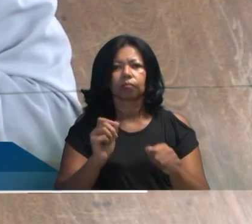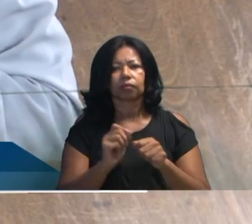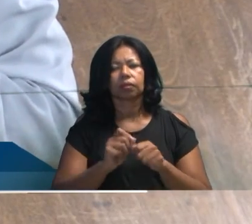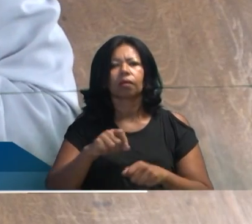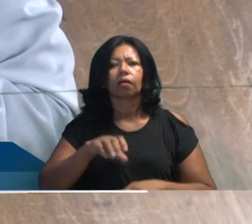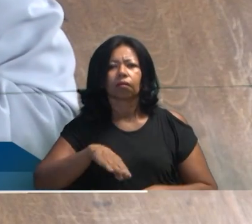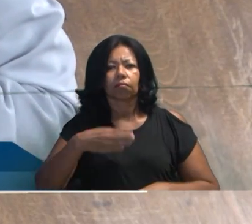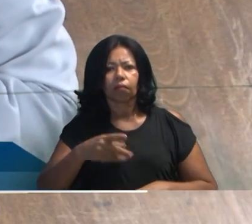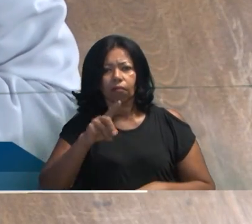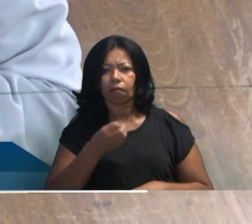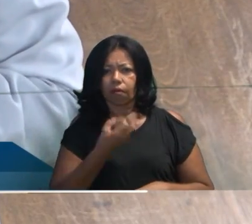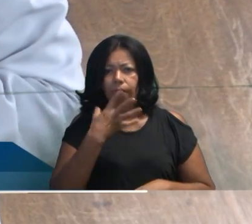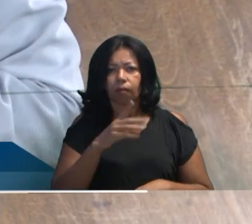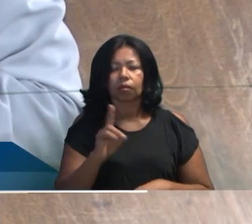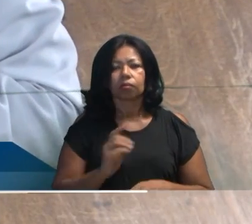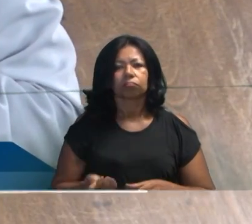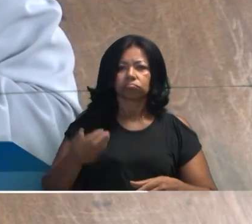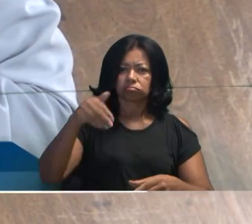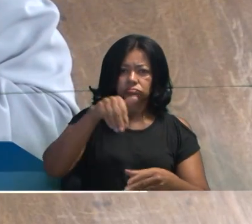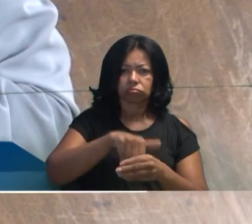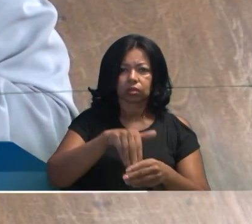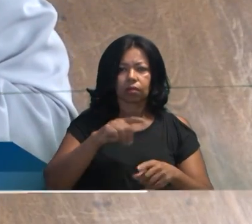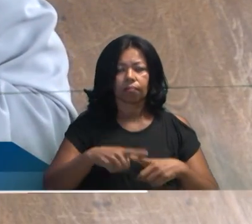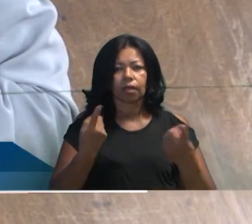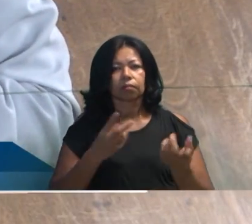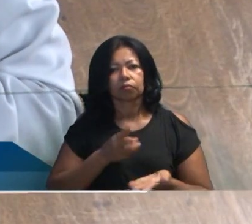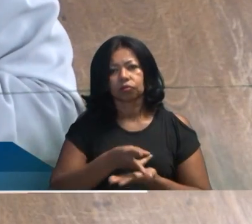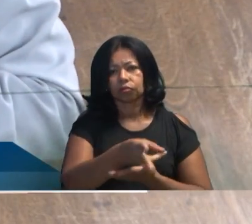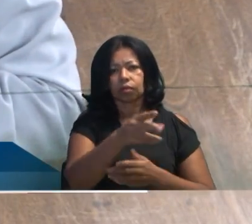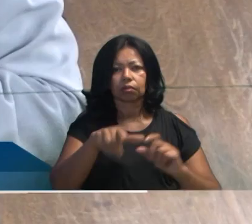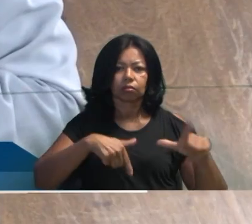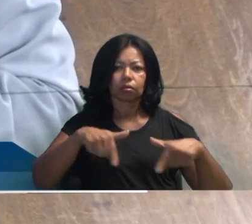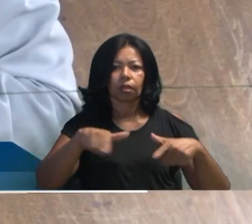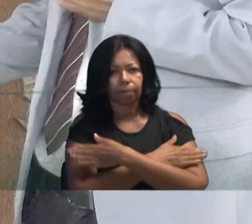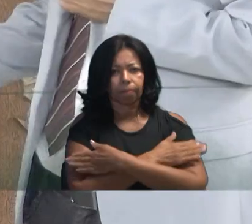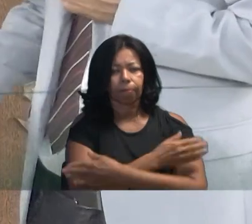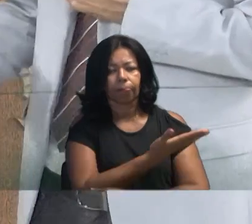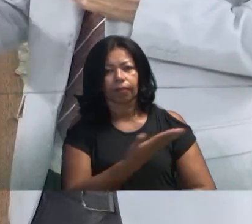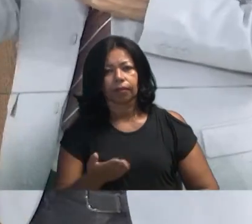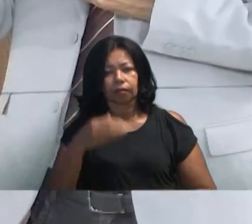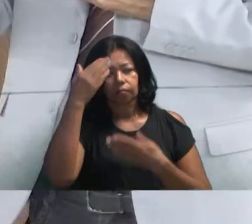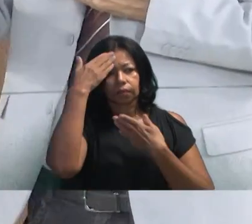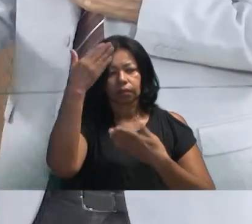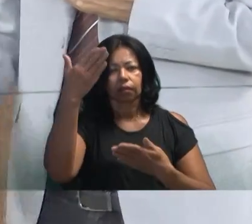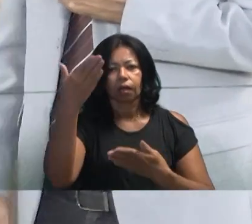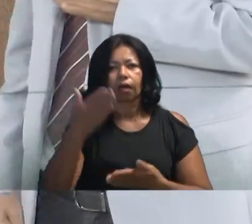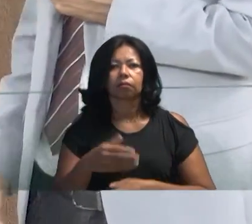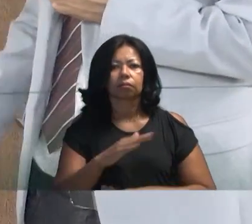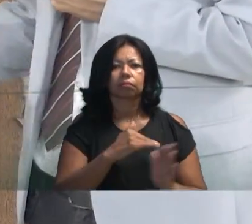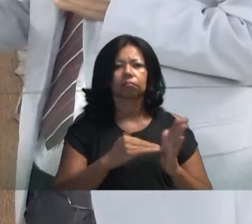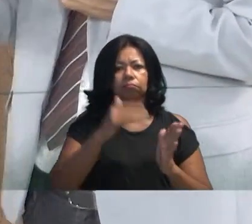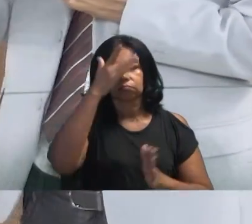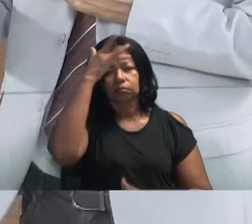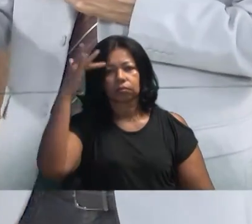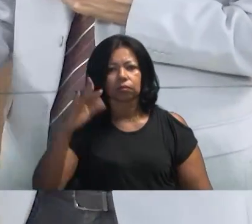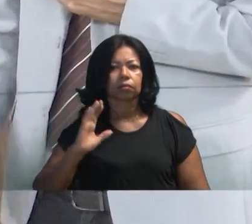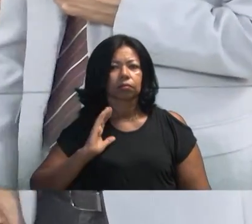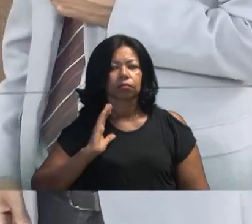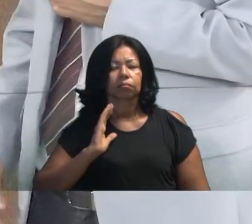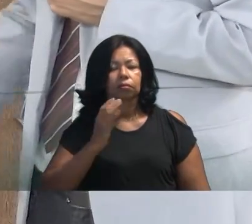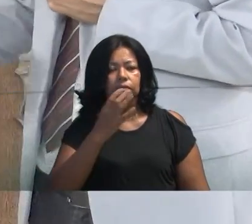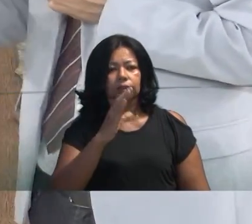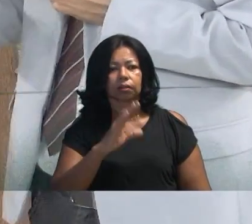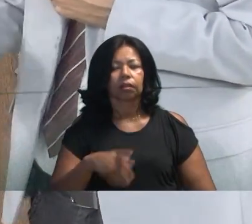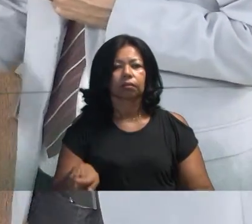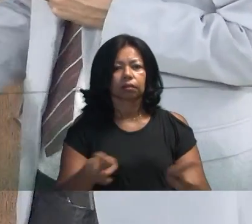o cartório não só à reeleição Mas também você poder dar continuado no seu trabalho aqui em Cubatão obrigado a todo mundo que o atenção obrigado ao pessoal da